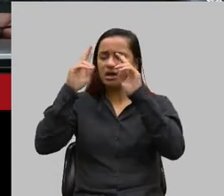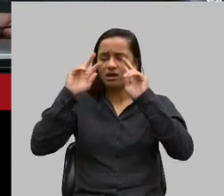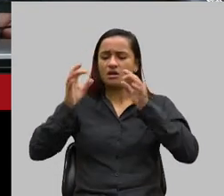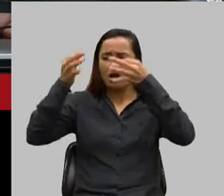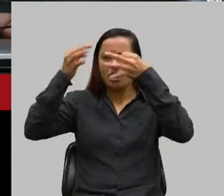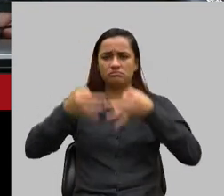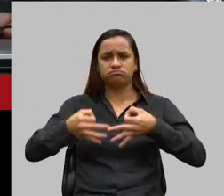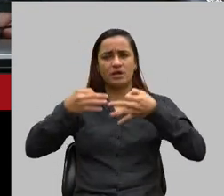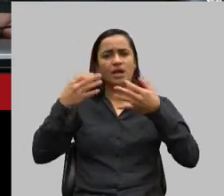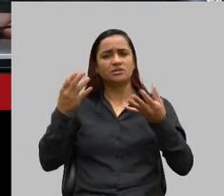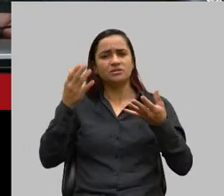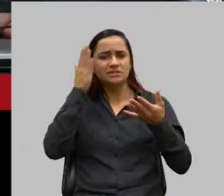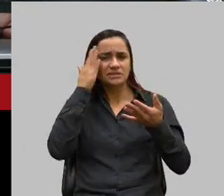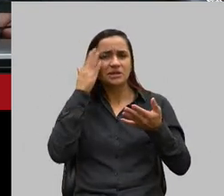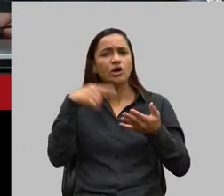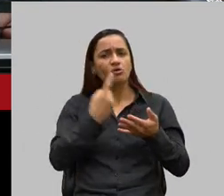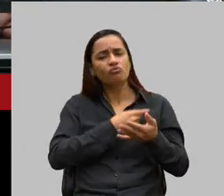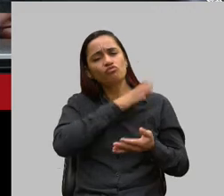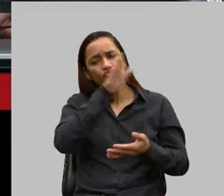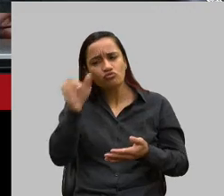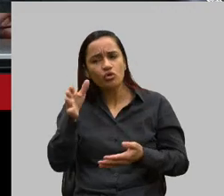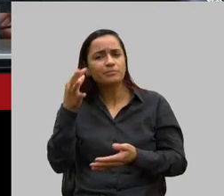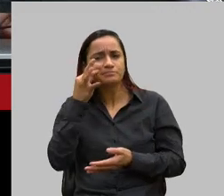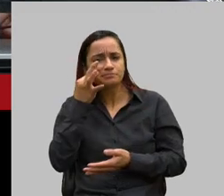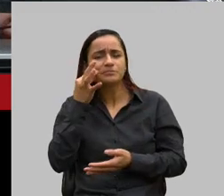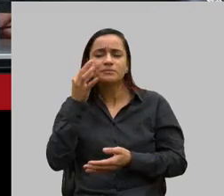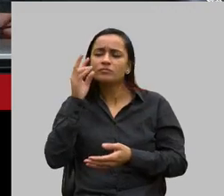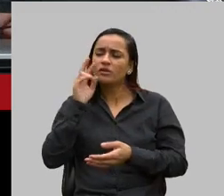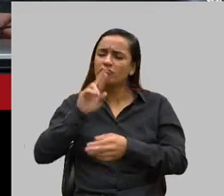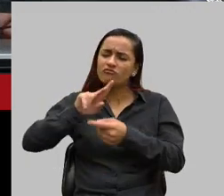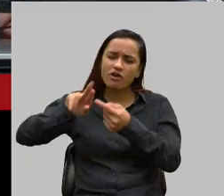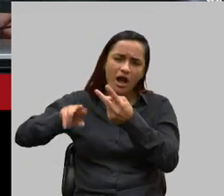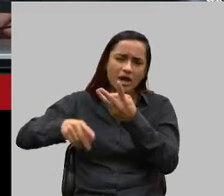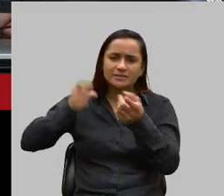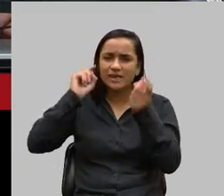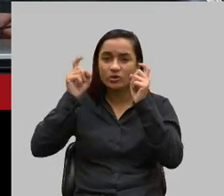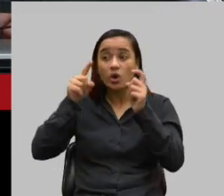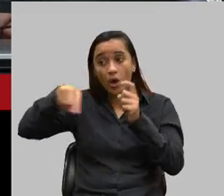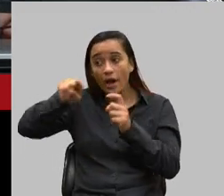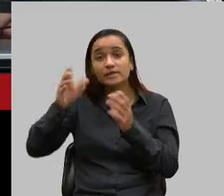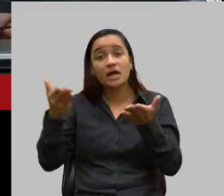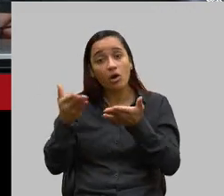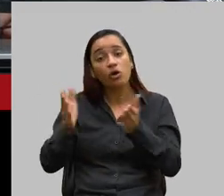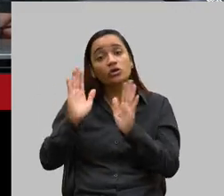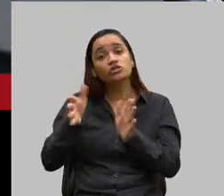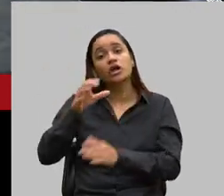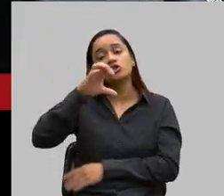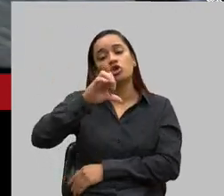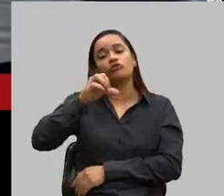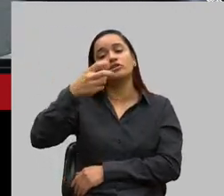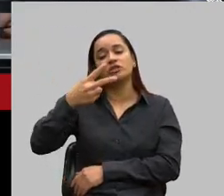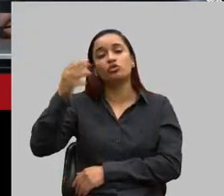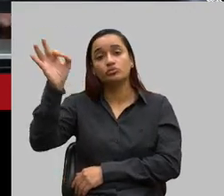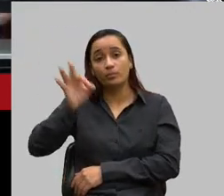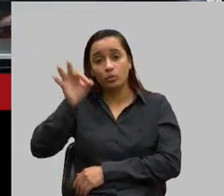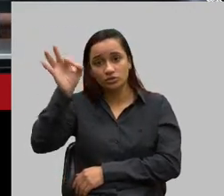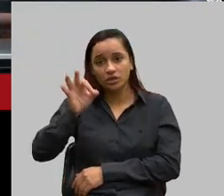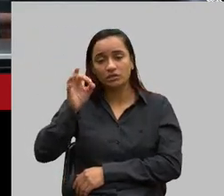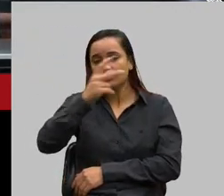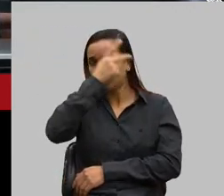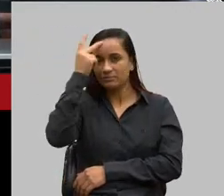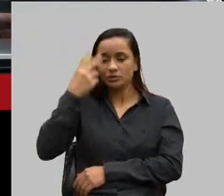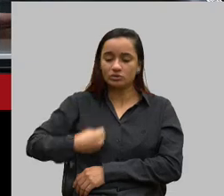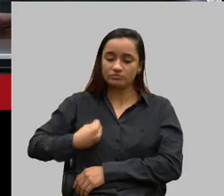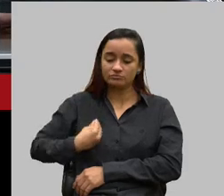presente fiz várias reuniões lá está recebendo 92% dos moradores da cidade estão o